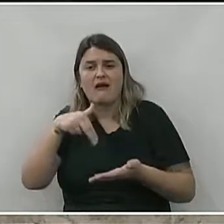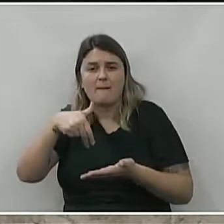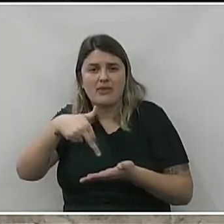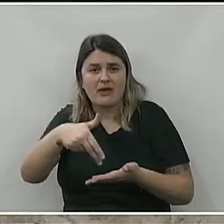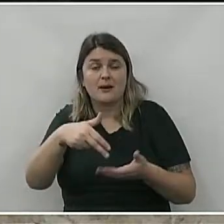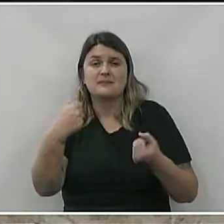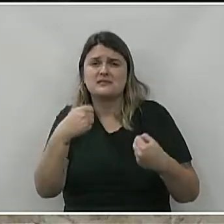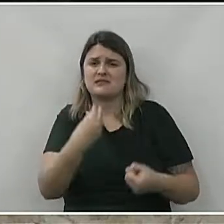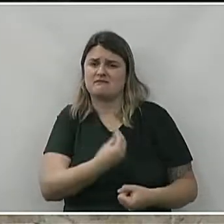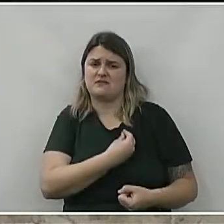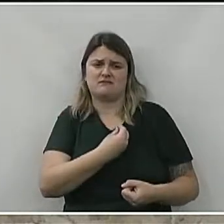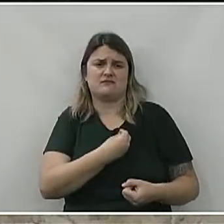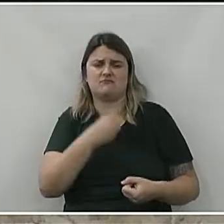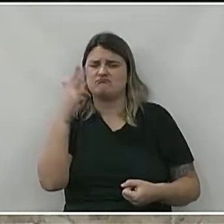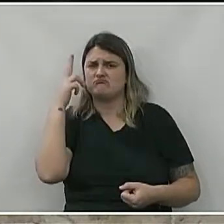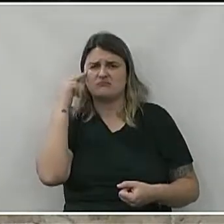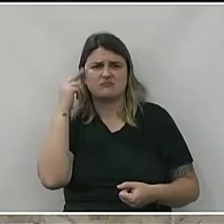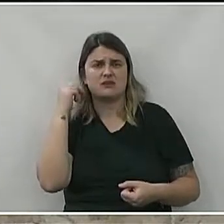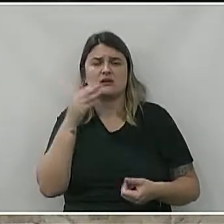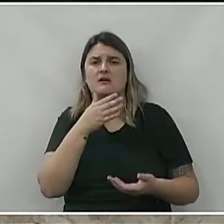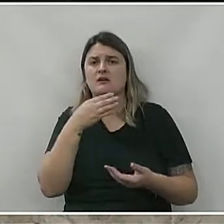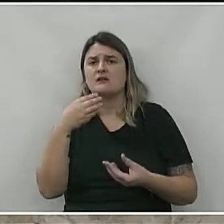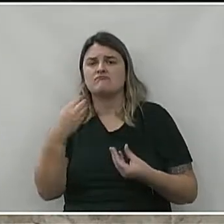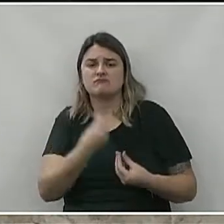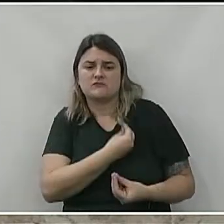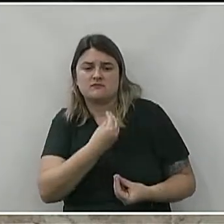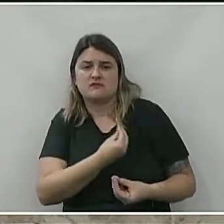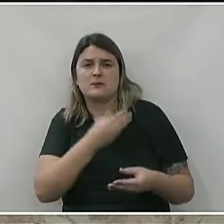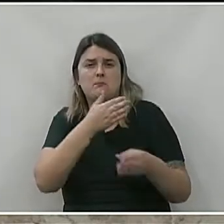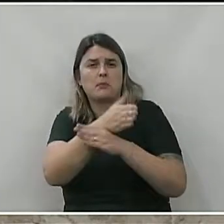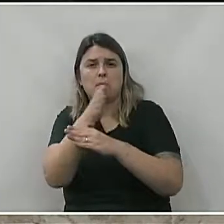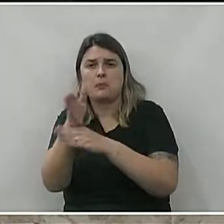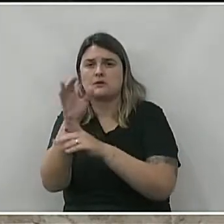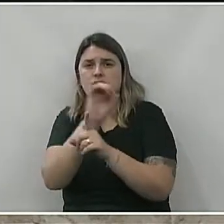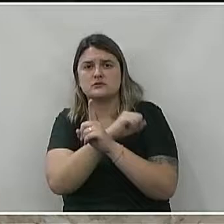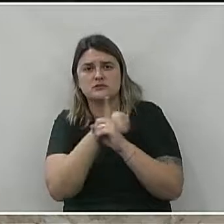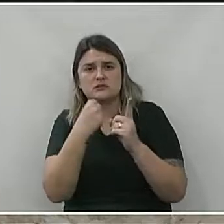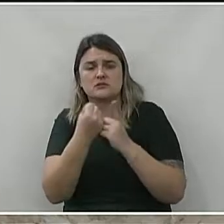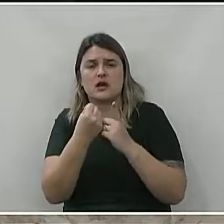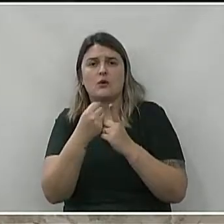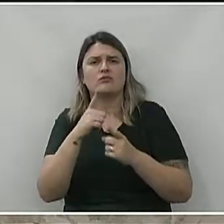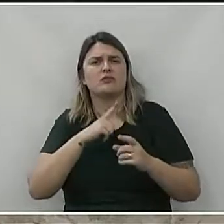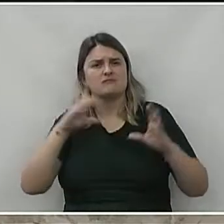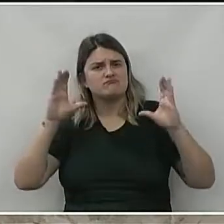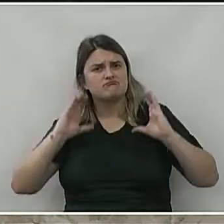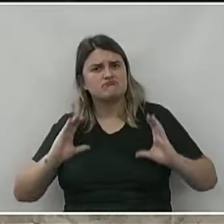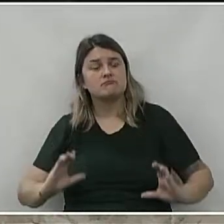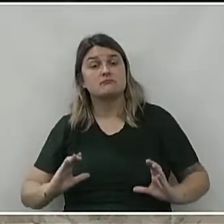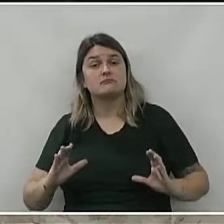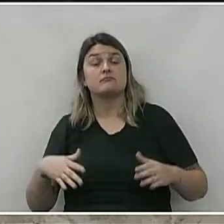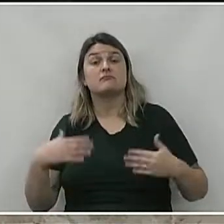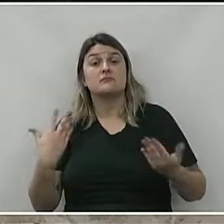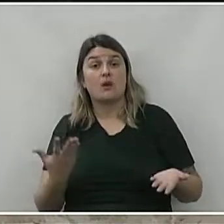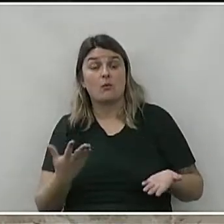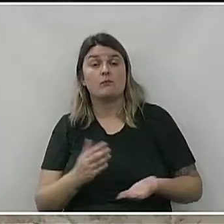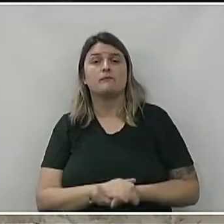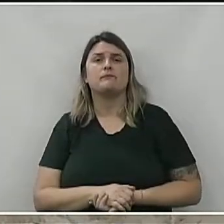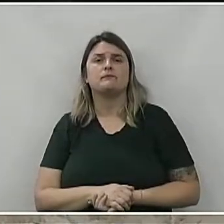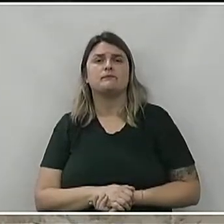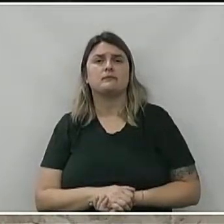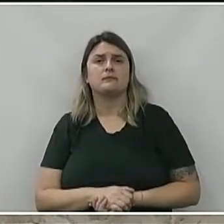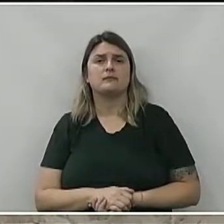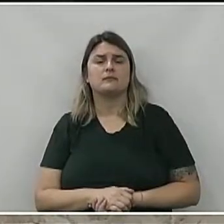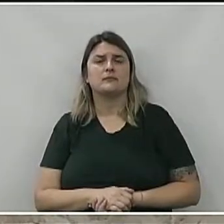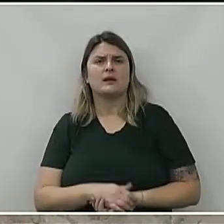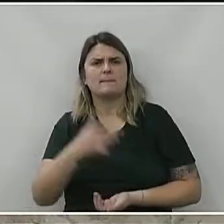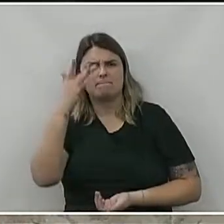e exercer seus direitos de cidadania e de participação social. Desta forma,